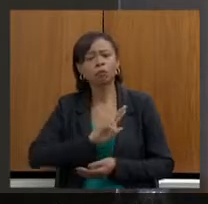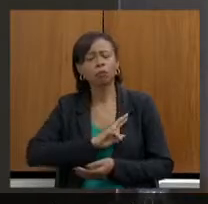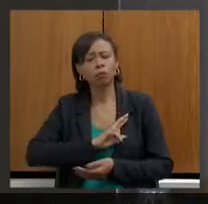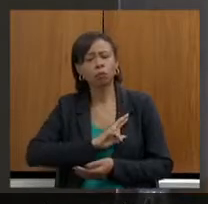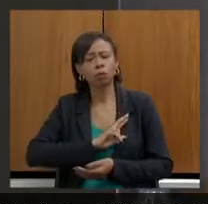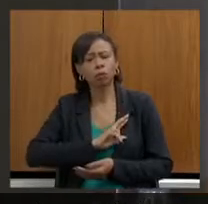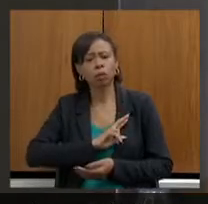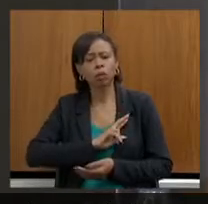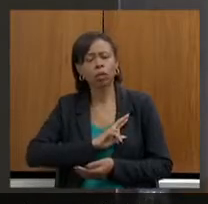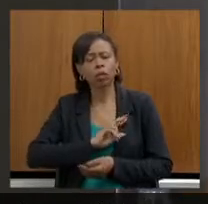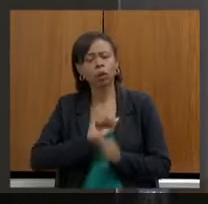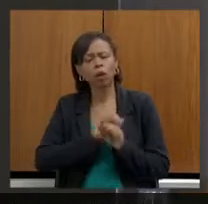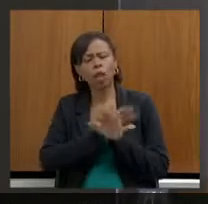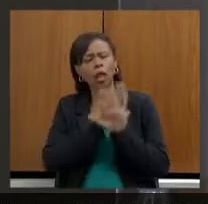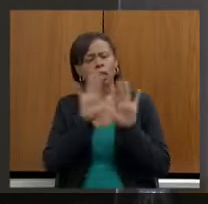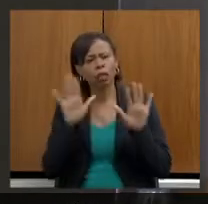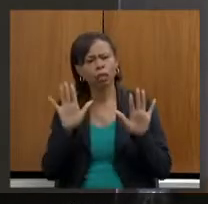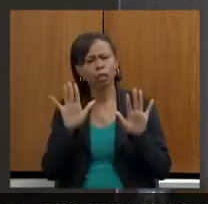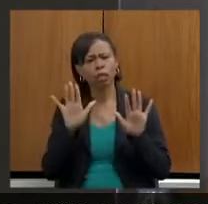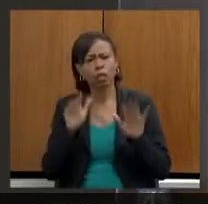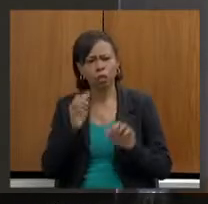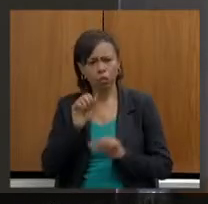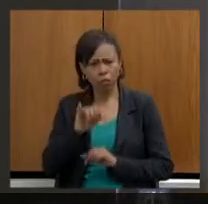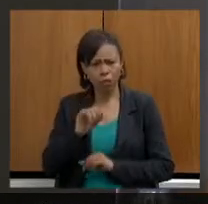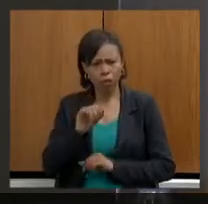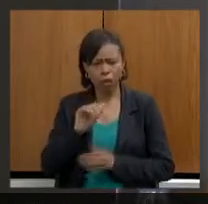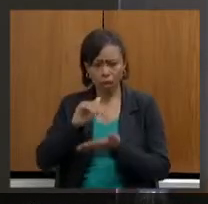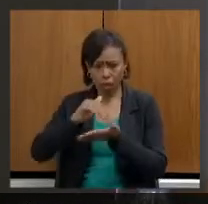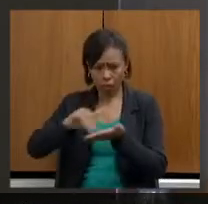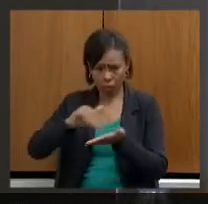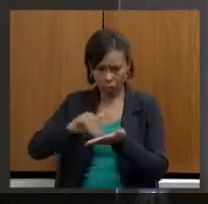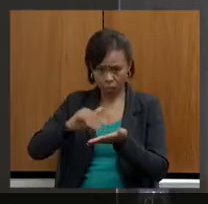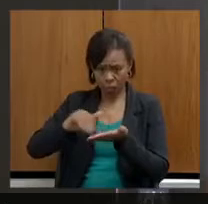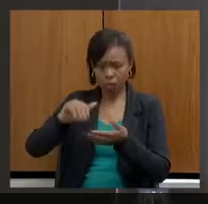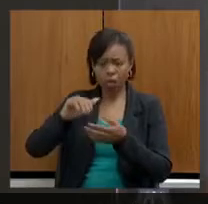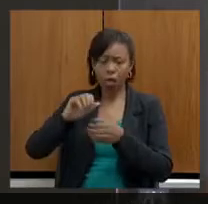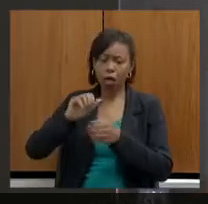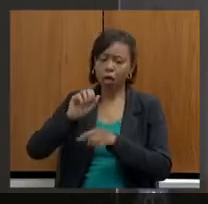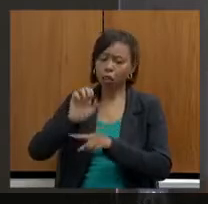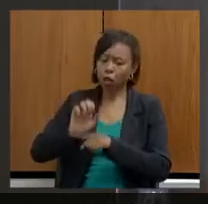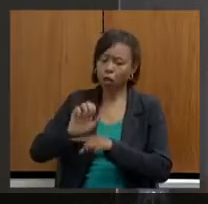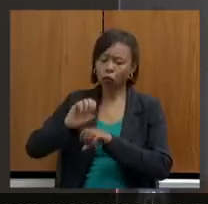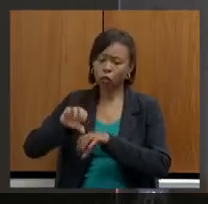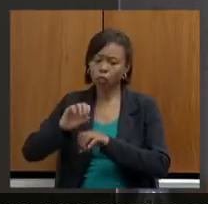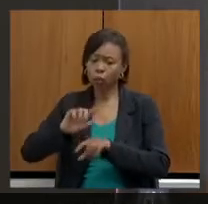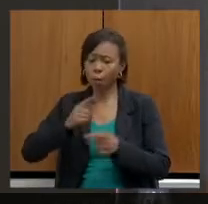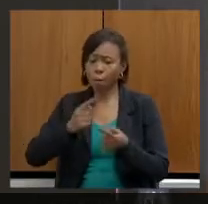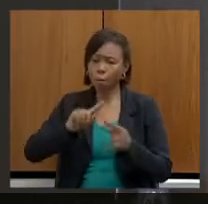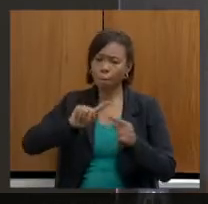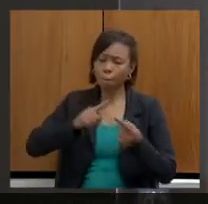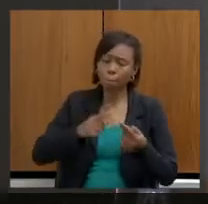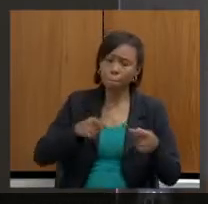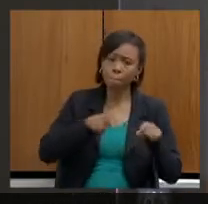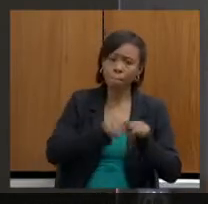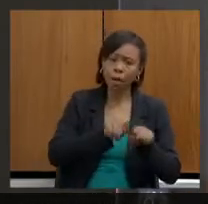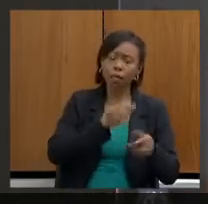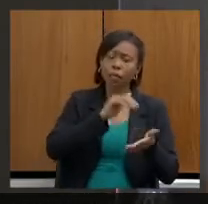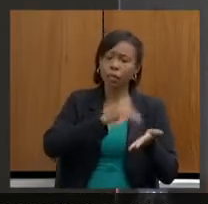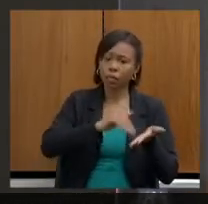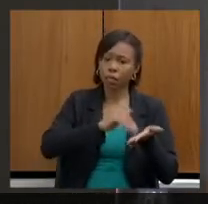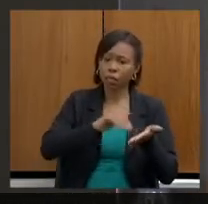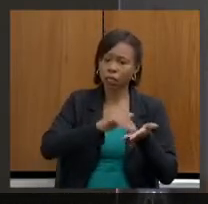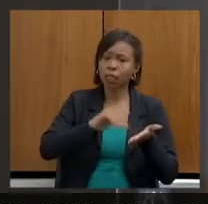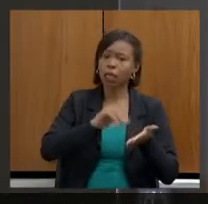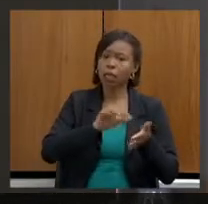né o estado a Secretaria Estadual de Educação junto à secretaria da fazenda do planejamento do governo